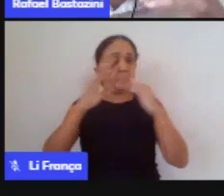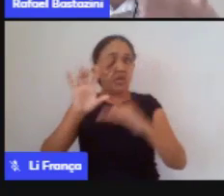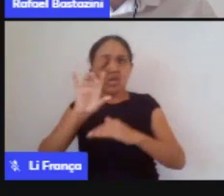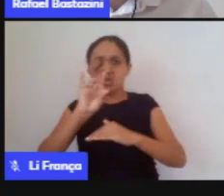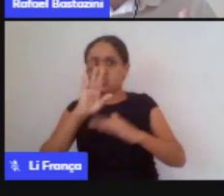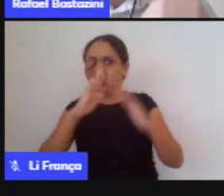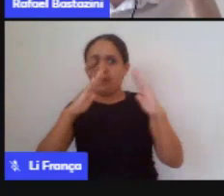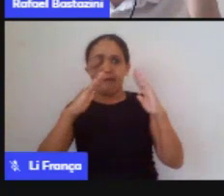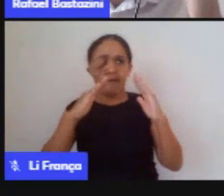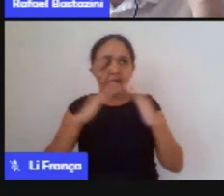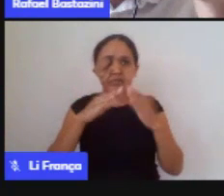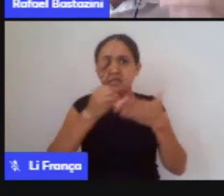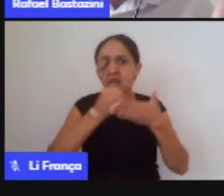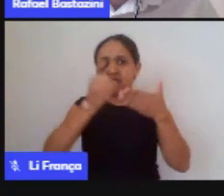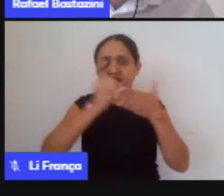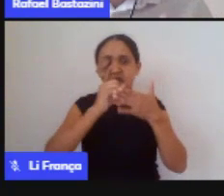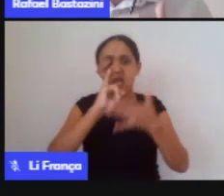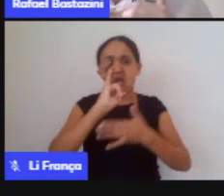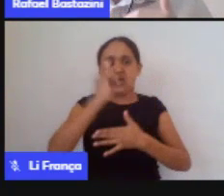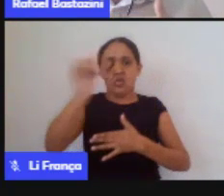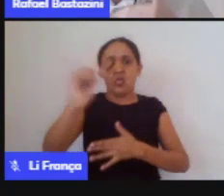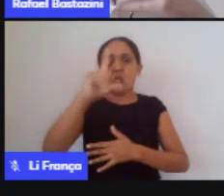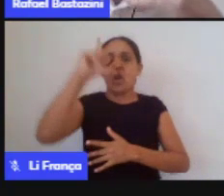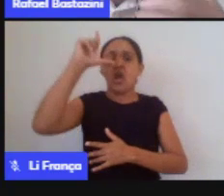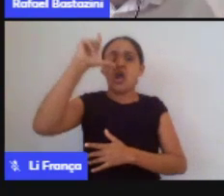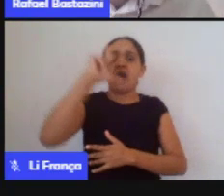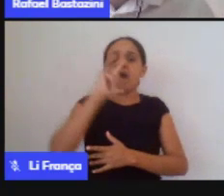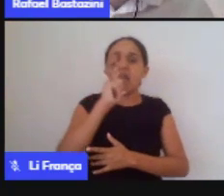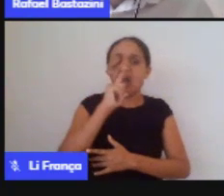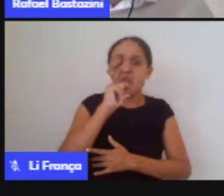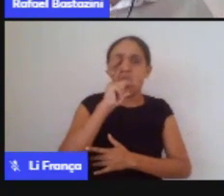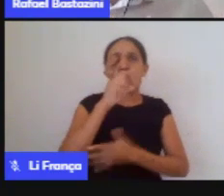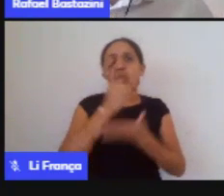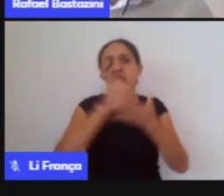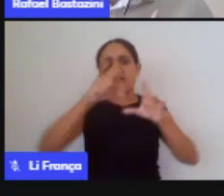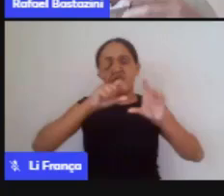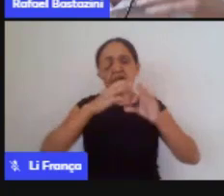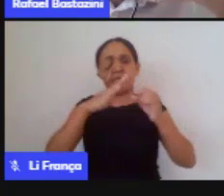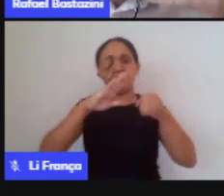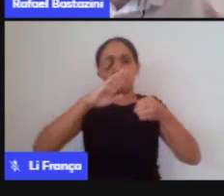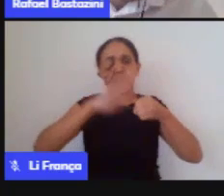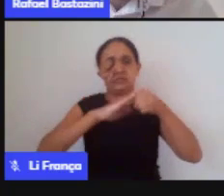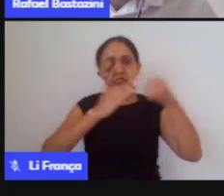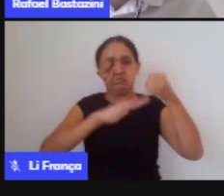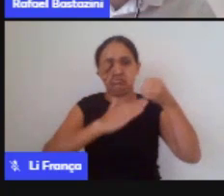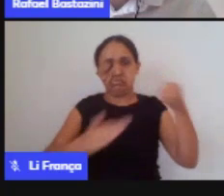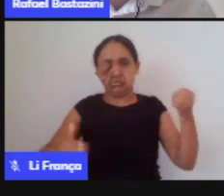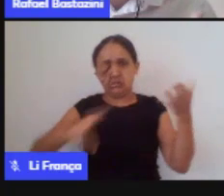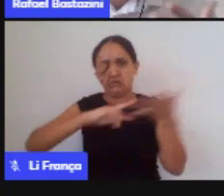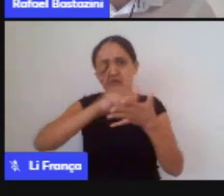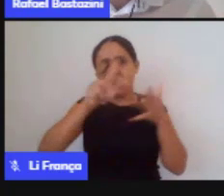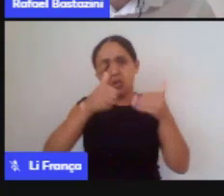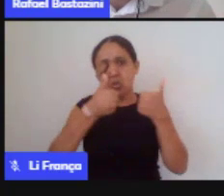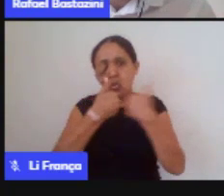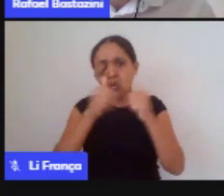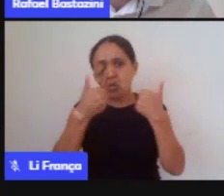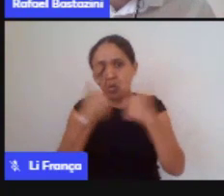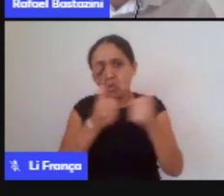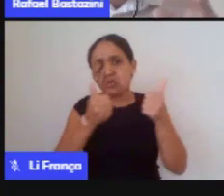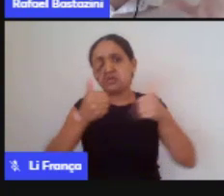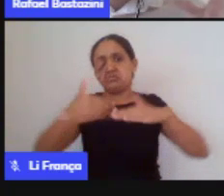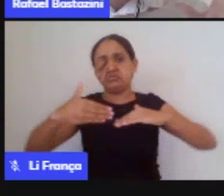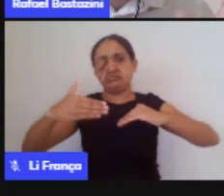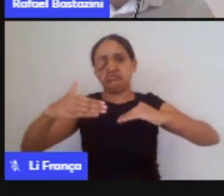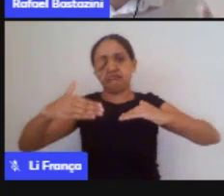tem que levar energia, você tem que levar água, você tem que levar esgoto, você tem que levar ônibus, tem que ter